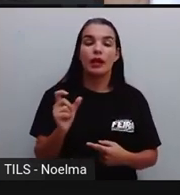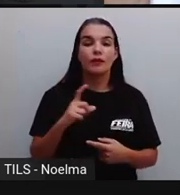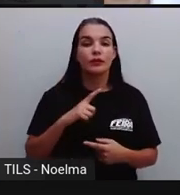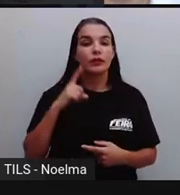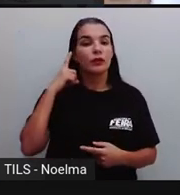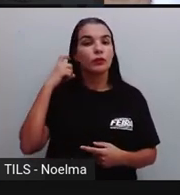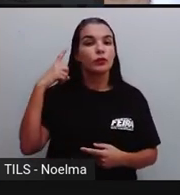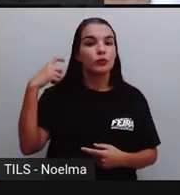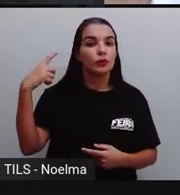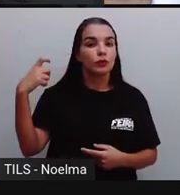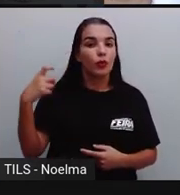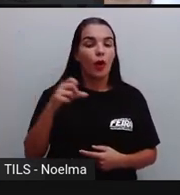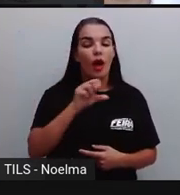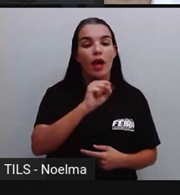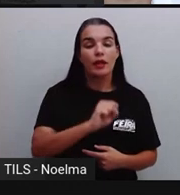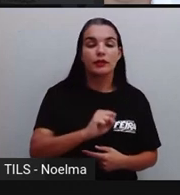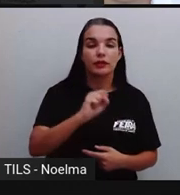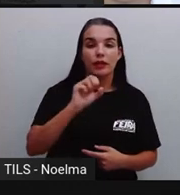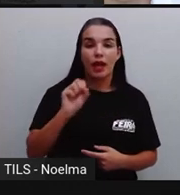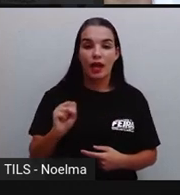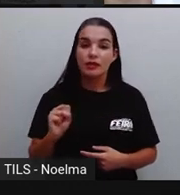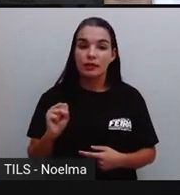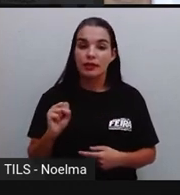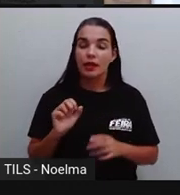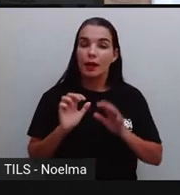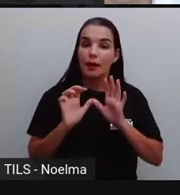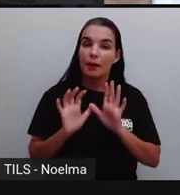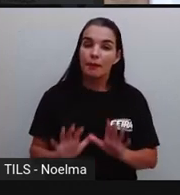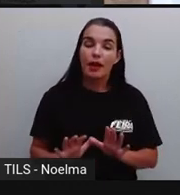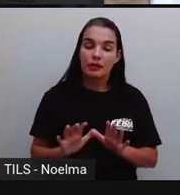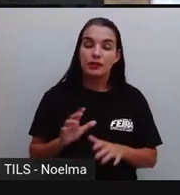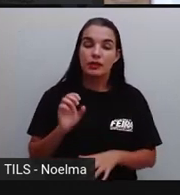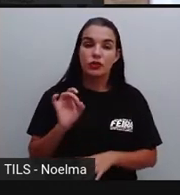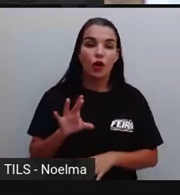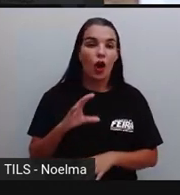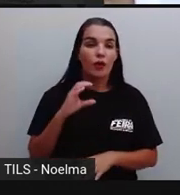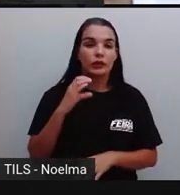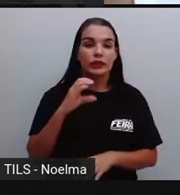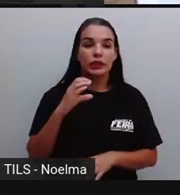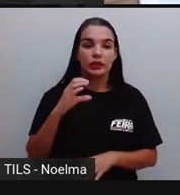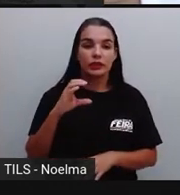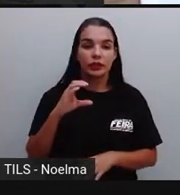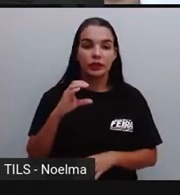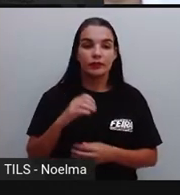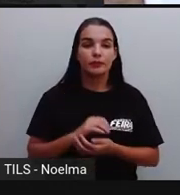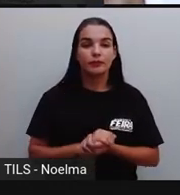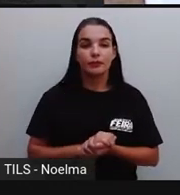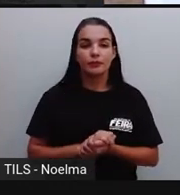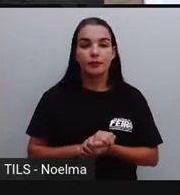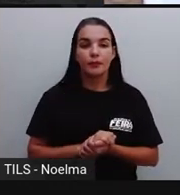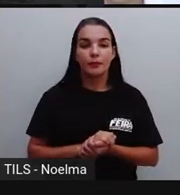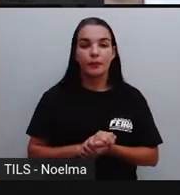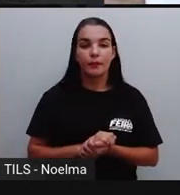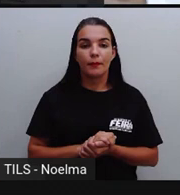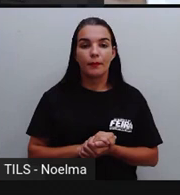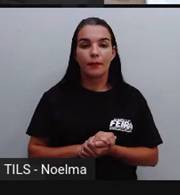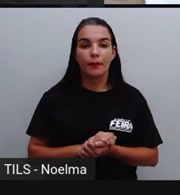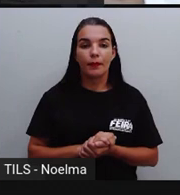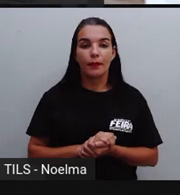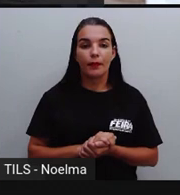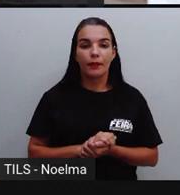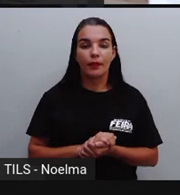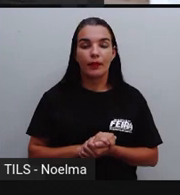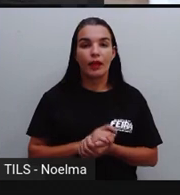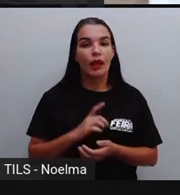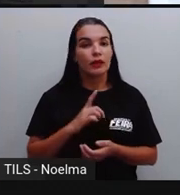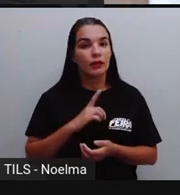o som, né? Como se tivesse ali o si duas vezes, mas na verdade tem um C cedilha. O C cedilha, ele tem